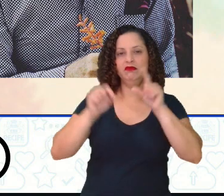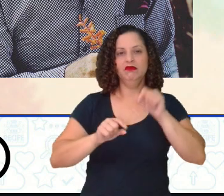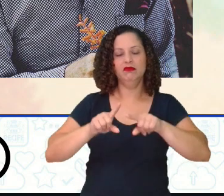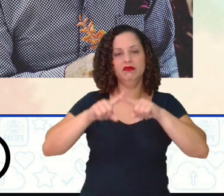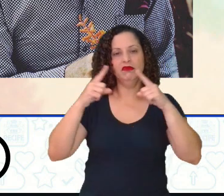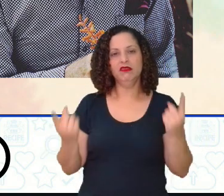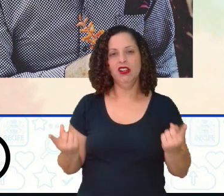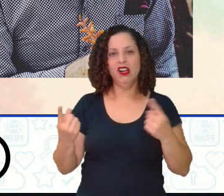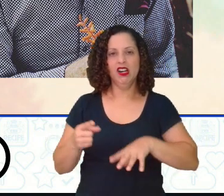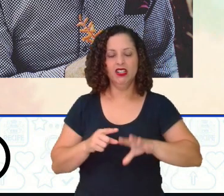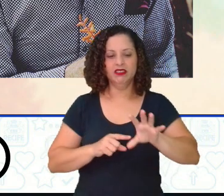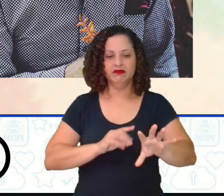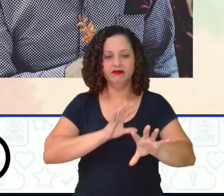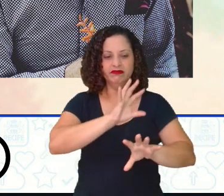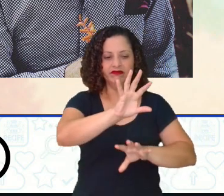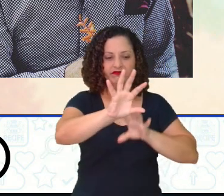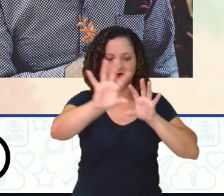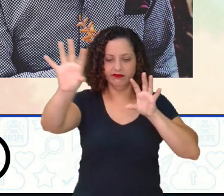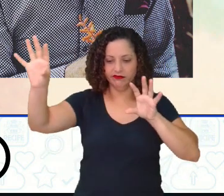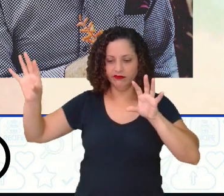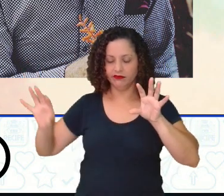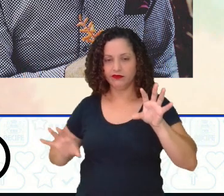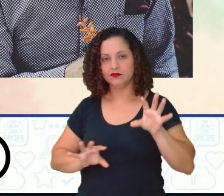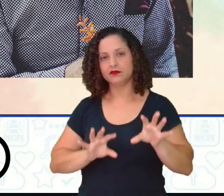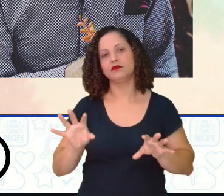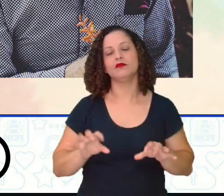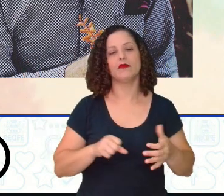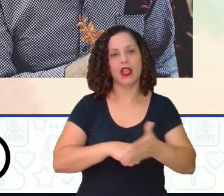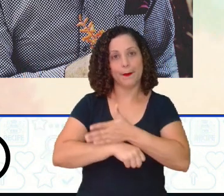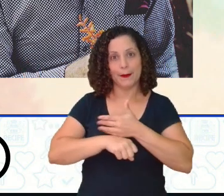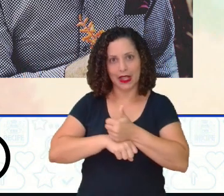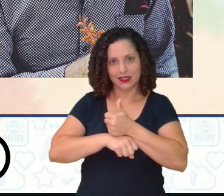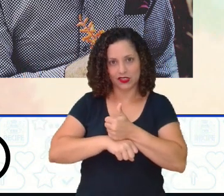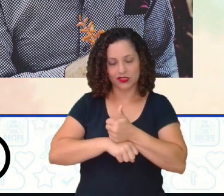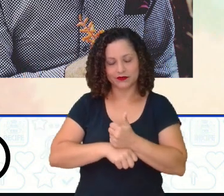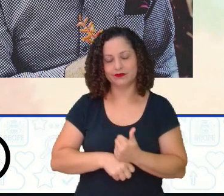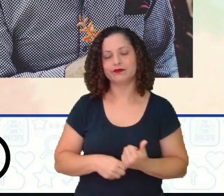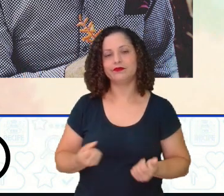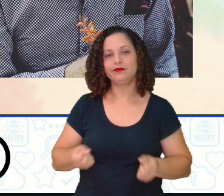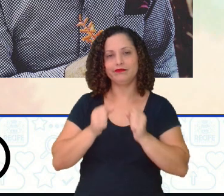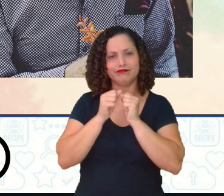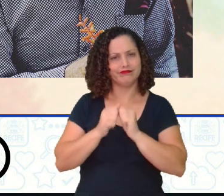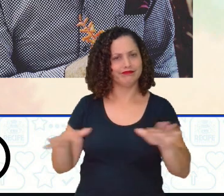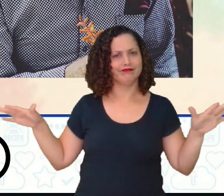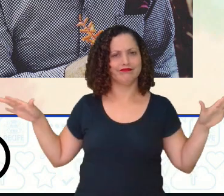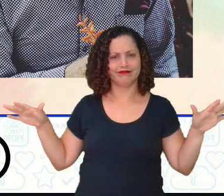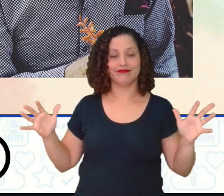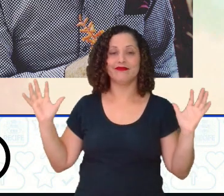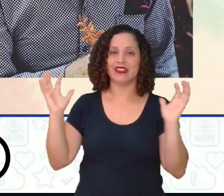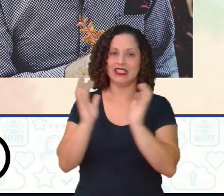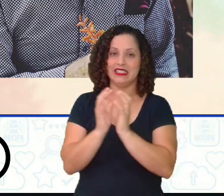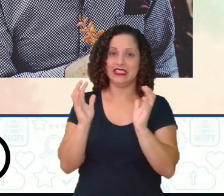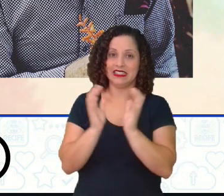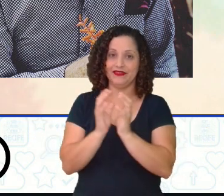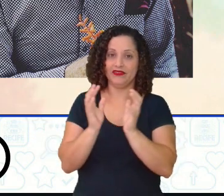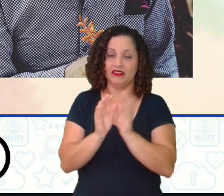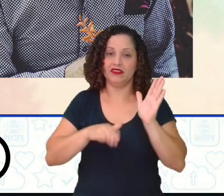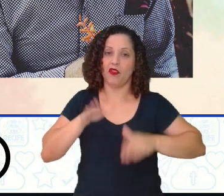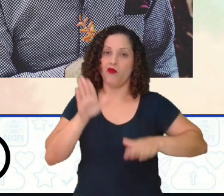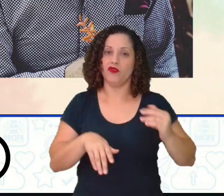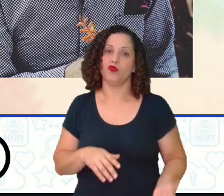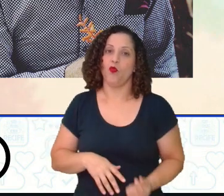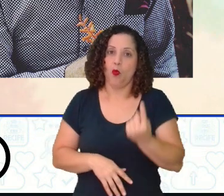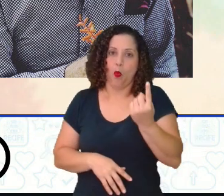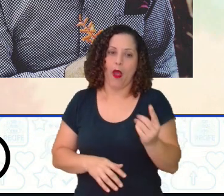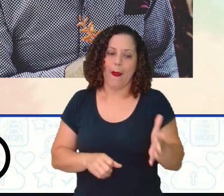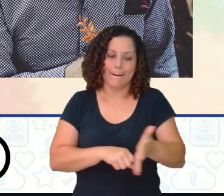pontos distantes aí de baixo para poder atingir aí a toda a nossa cidade. E quem sabe, se uma dessas praças que nós